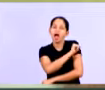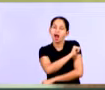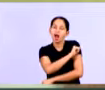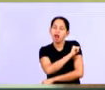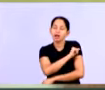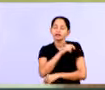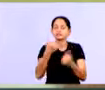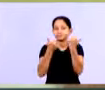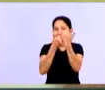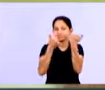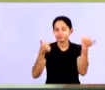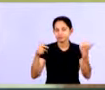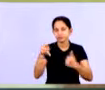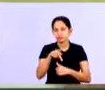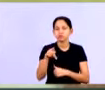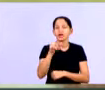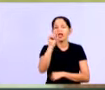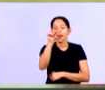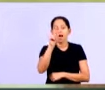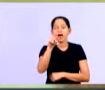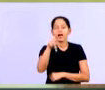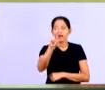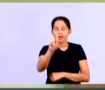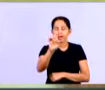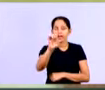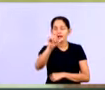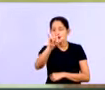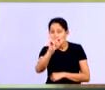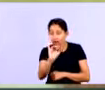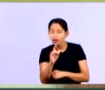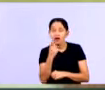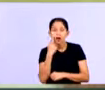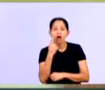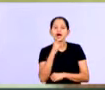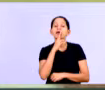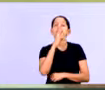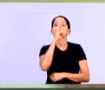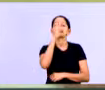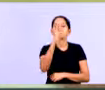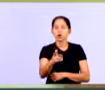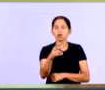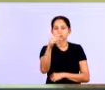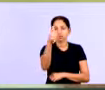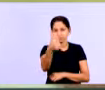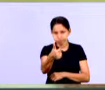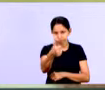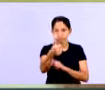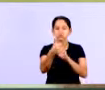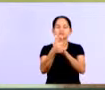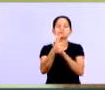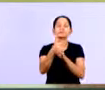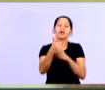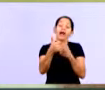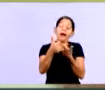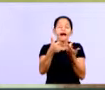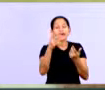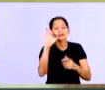A tutora Kelly de Jaru trouxe a resposta para a questão 1 que a aluna disse. Uma